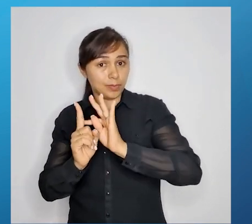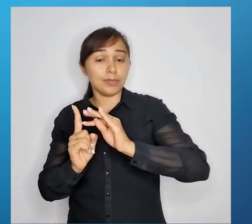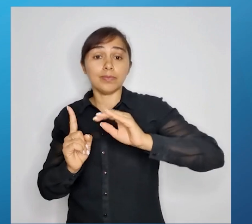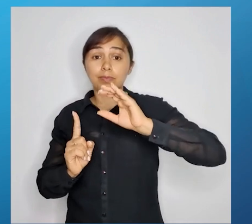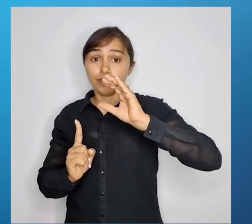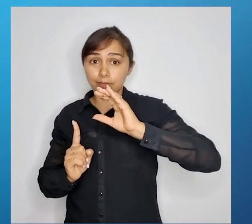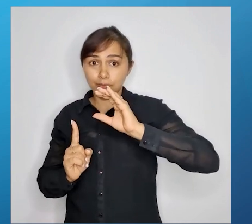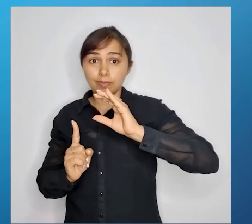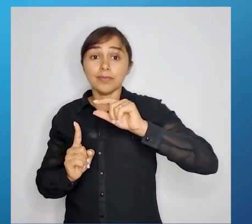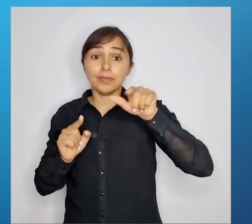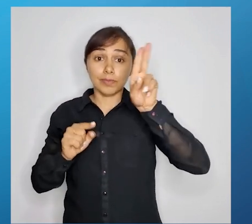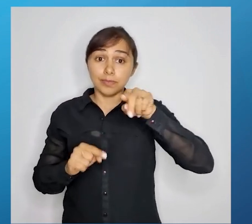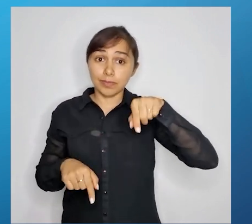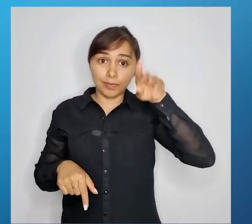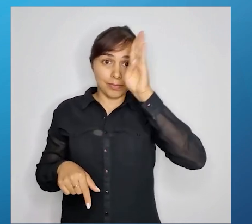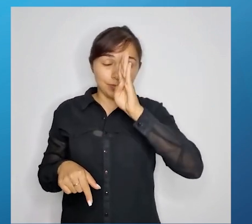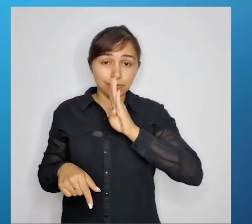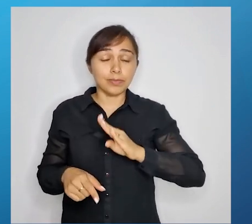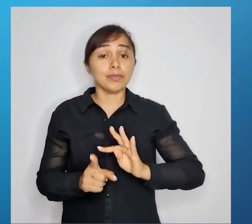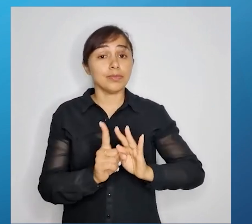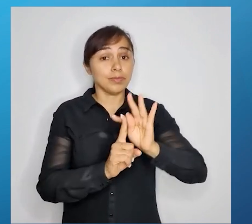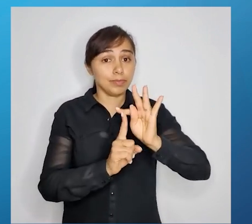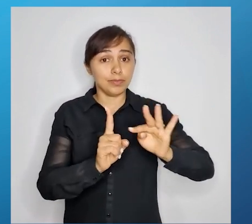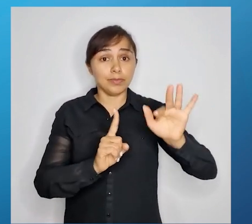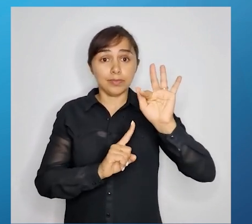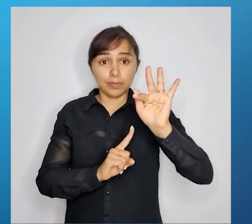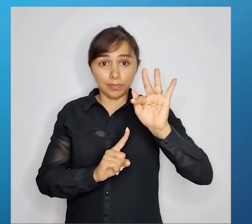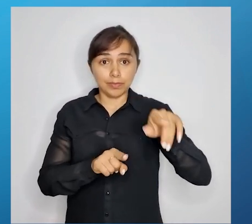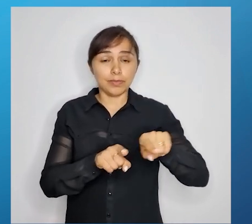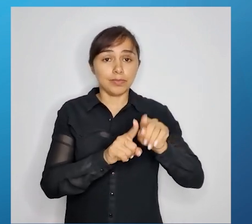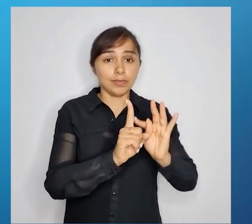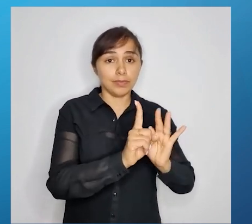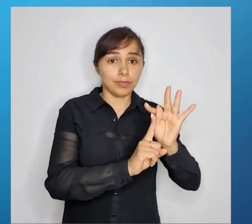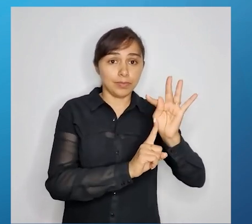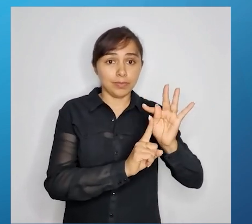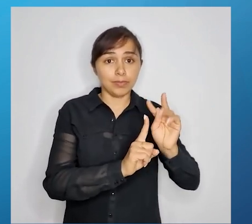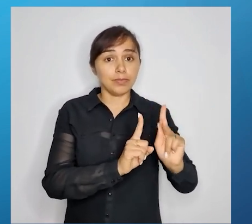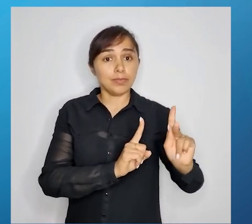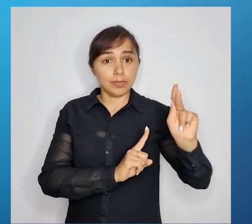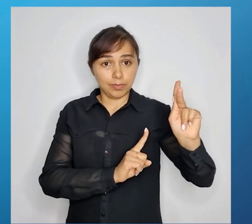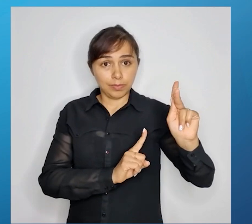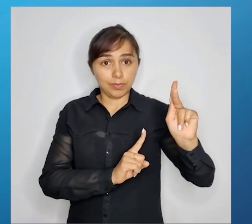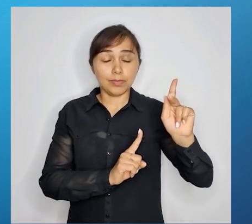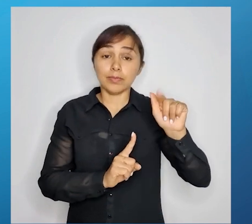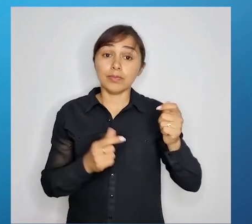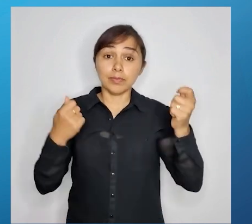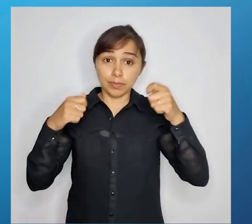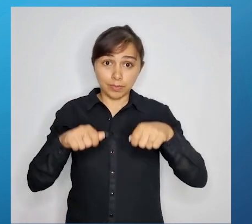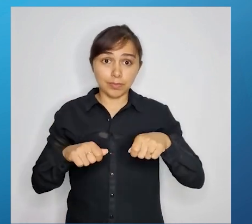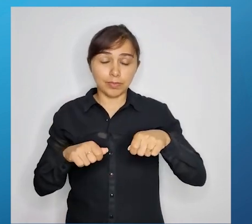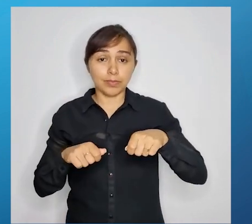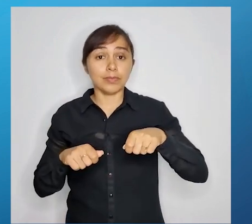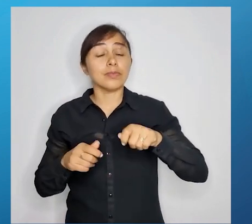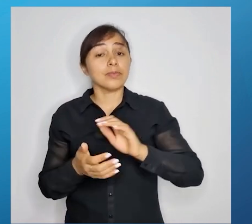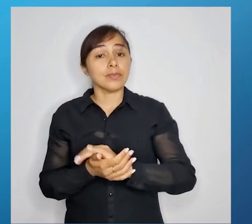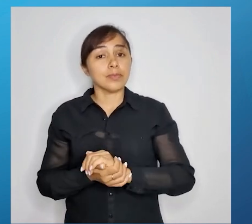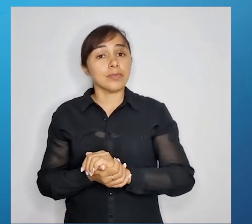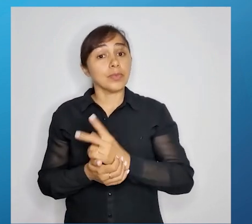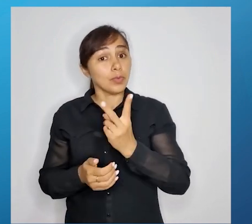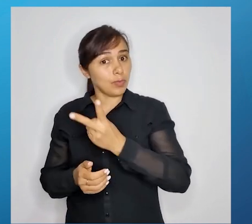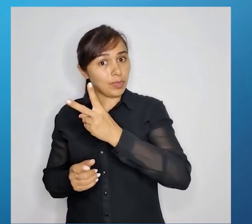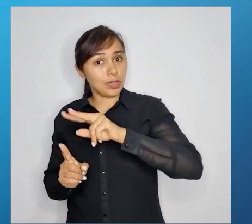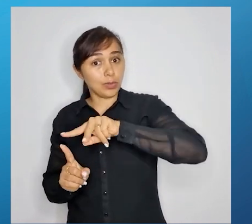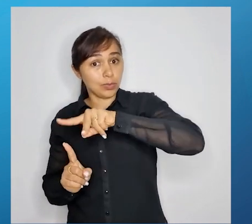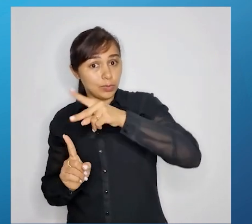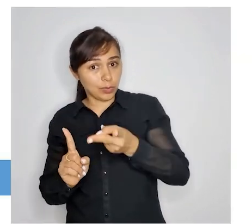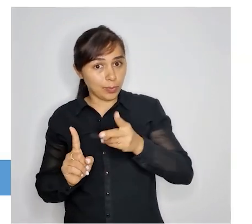padrão, Fahrenheit e Kelvin. É possível transformar um valor em outro de